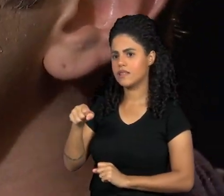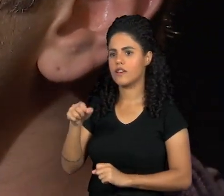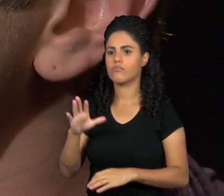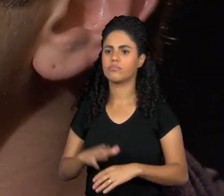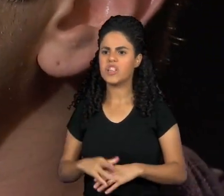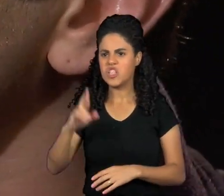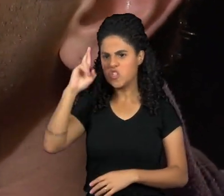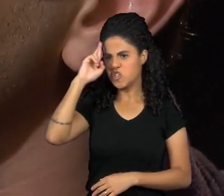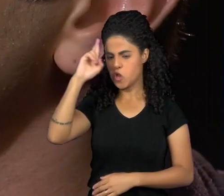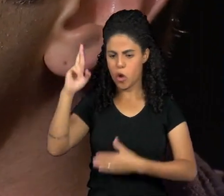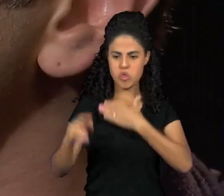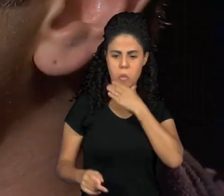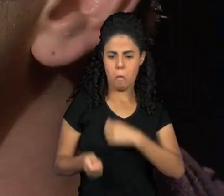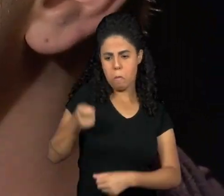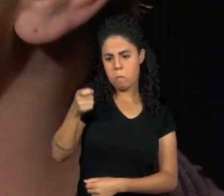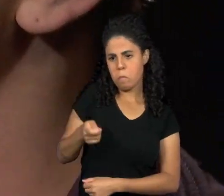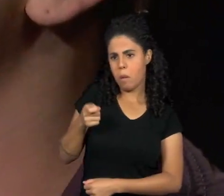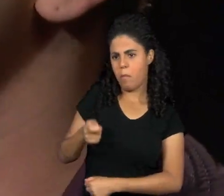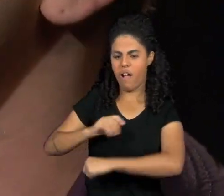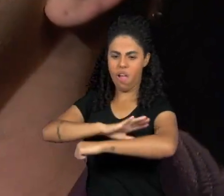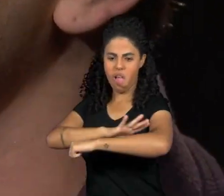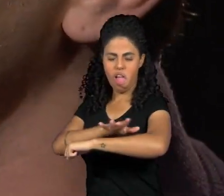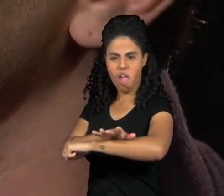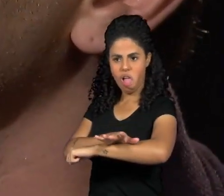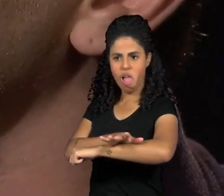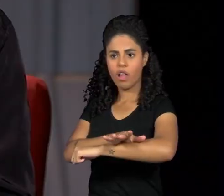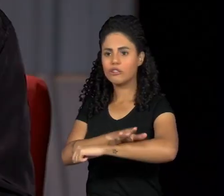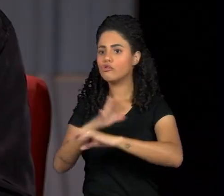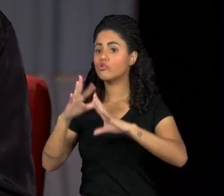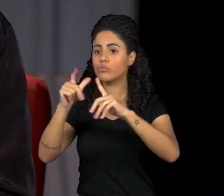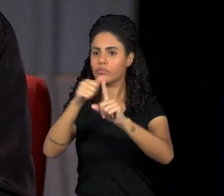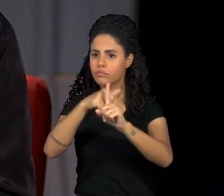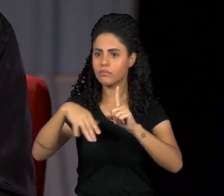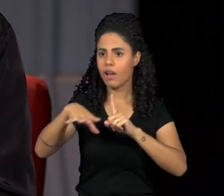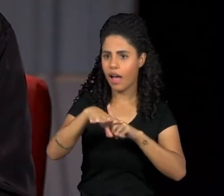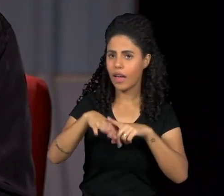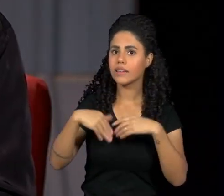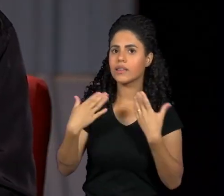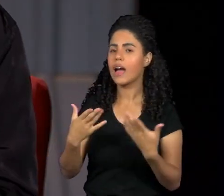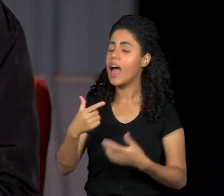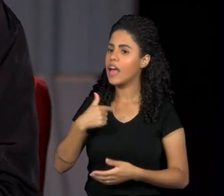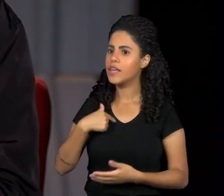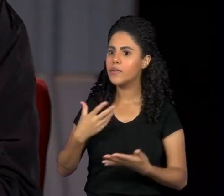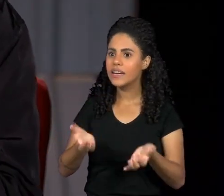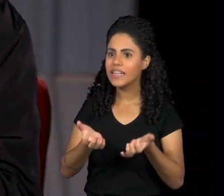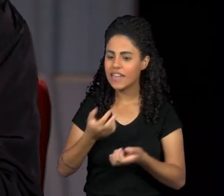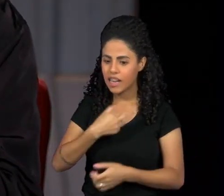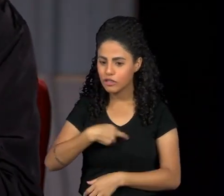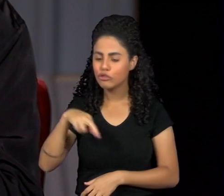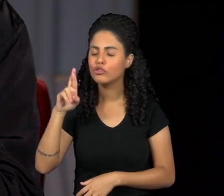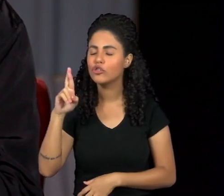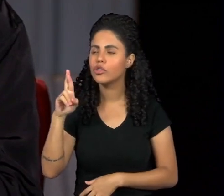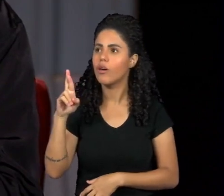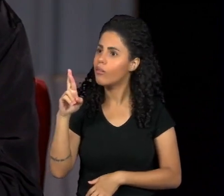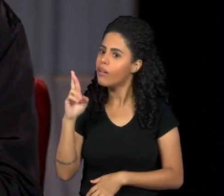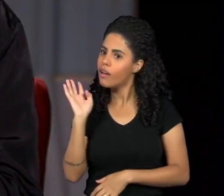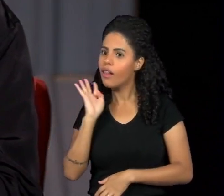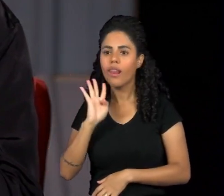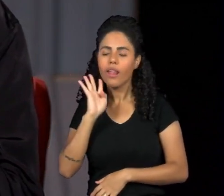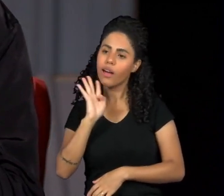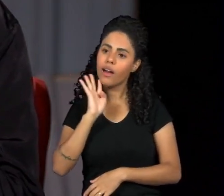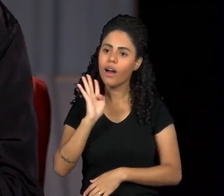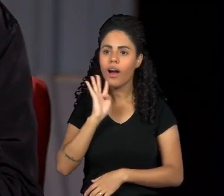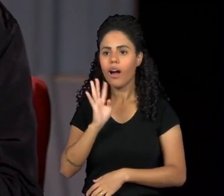de fazenda, do próprio racismo, do Estado. Eu gostaria de ser uma pessoa religiosa. Eu acho que há uma